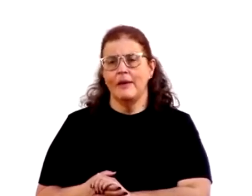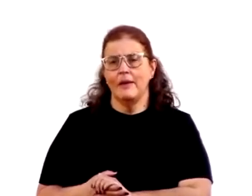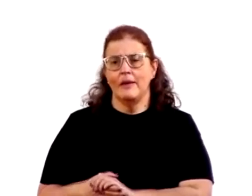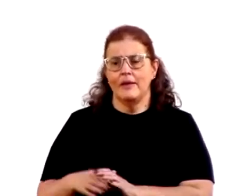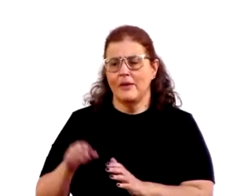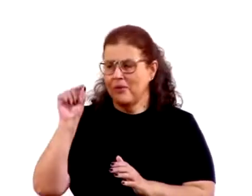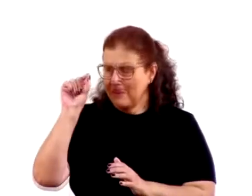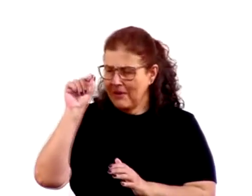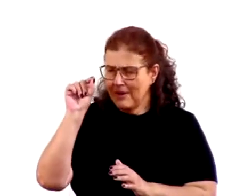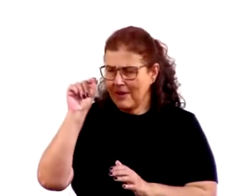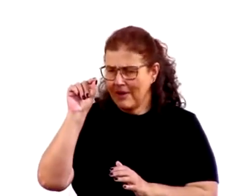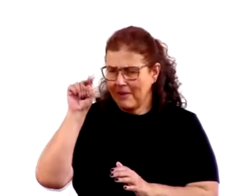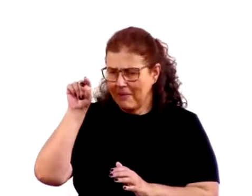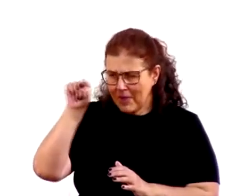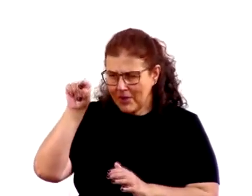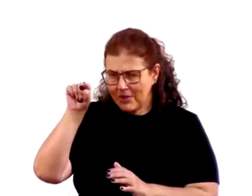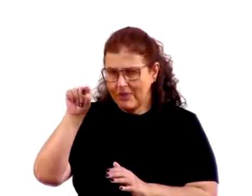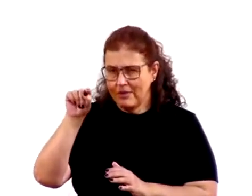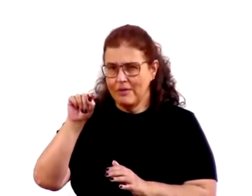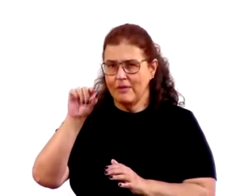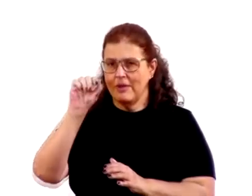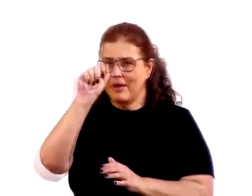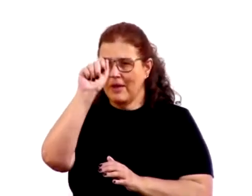chamado Terra.